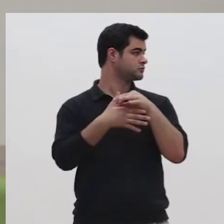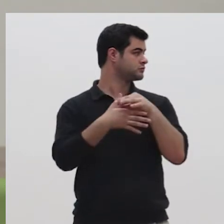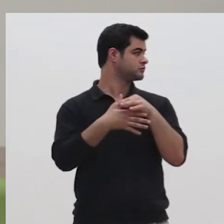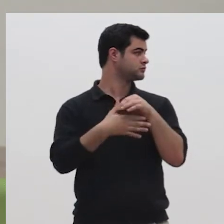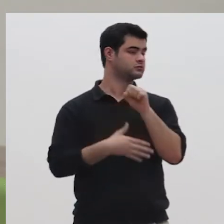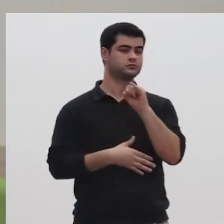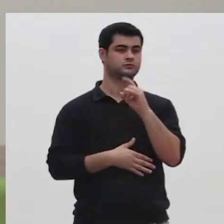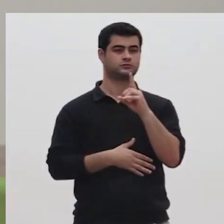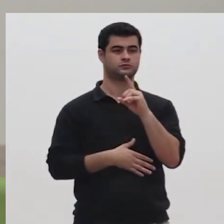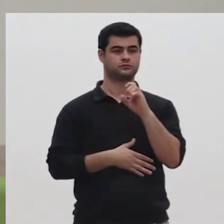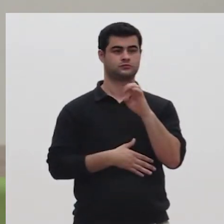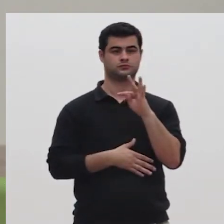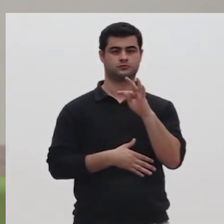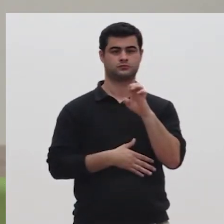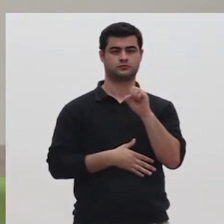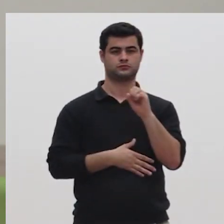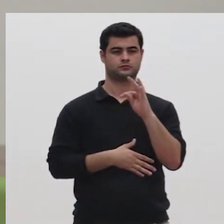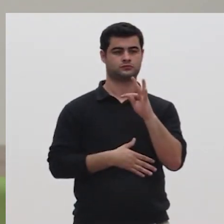Quem seria?